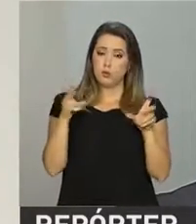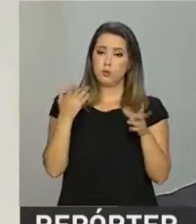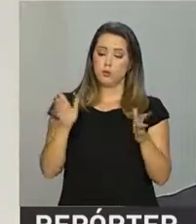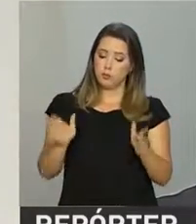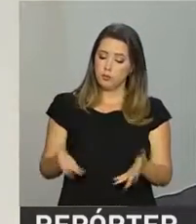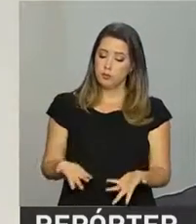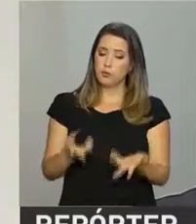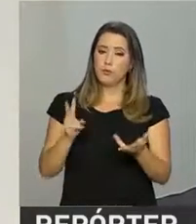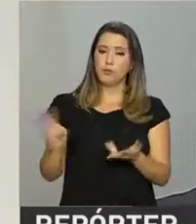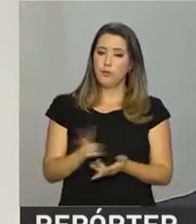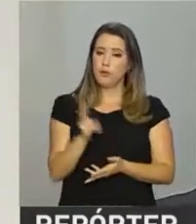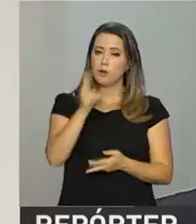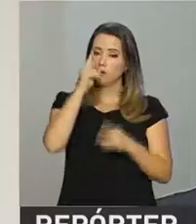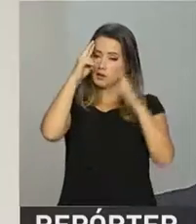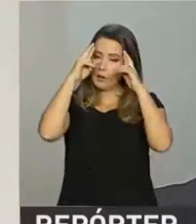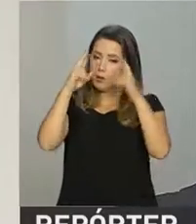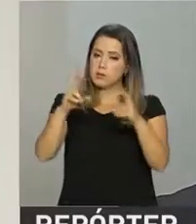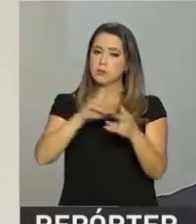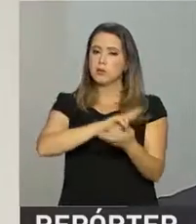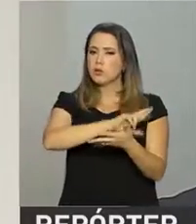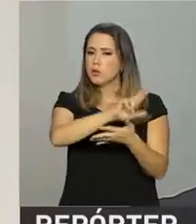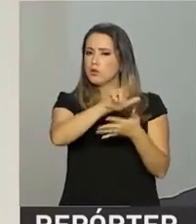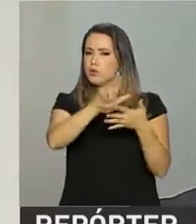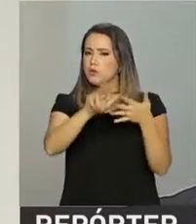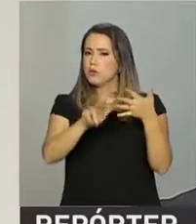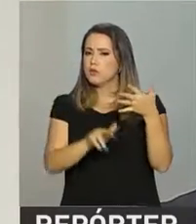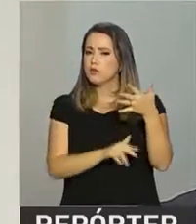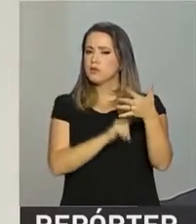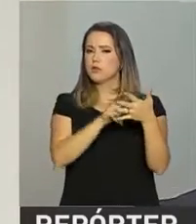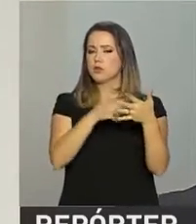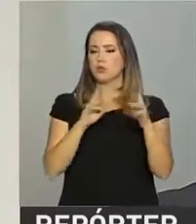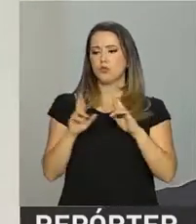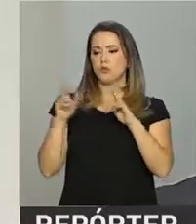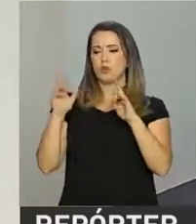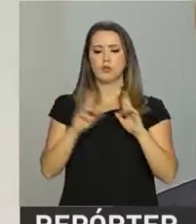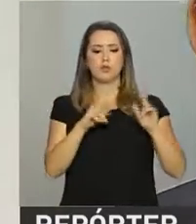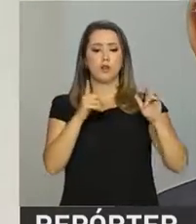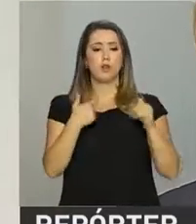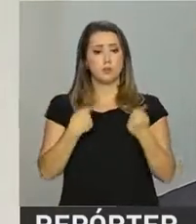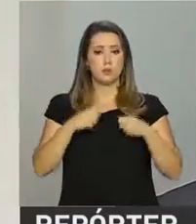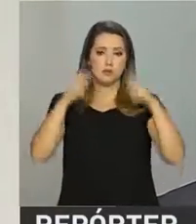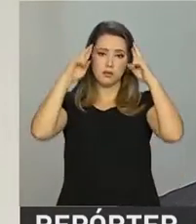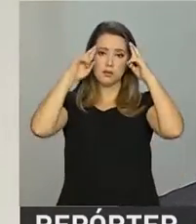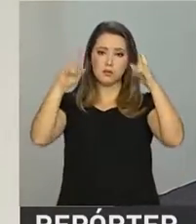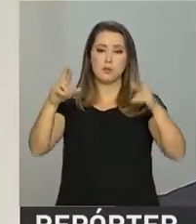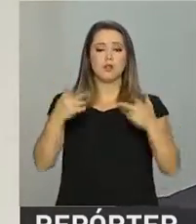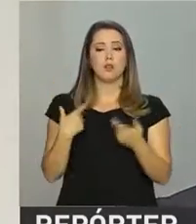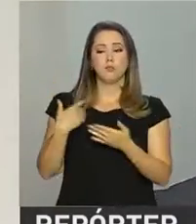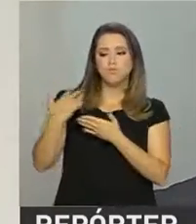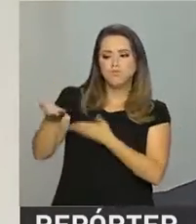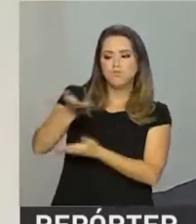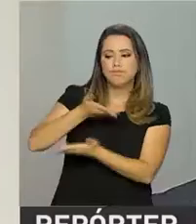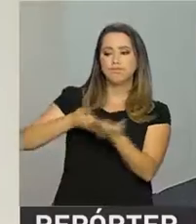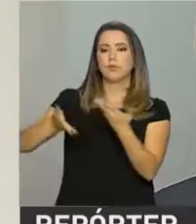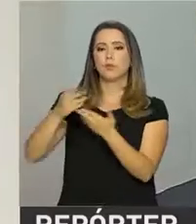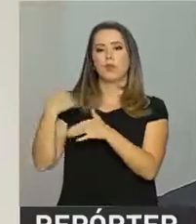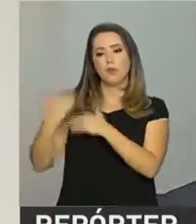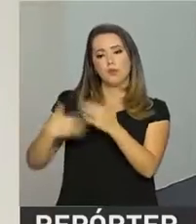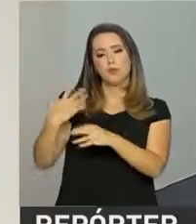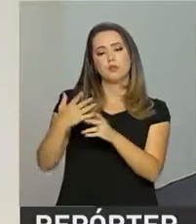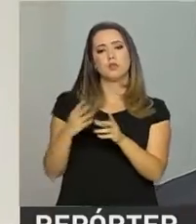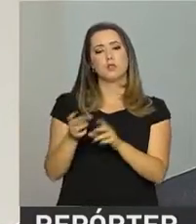valorização do respeito à diversidade porque isso significa respeitar o outro isso significa avançarmos em uma cultura de